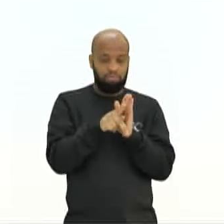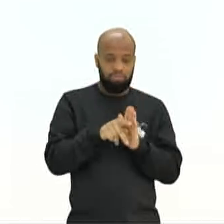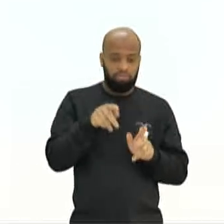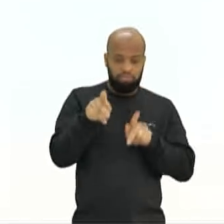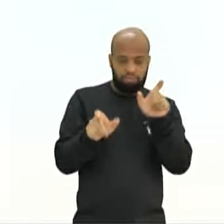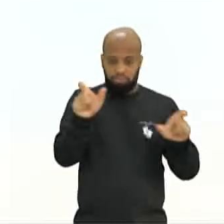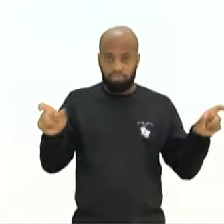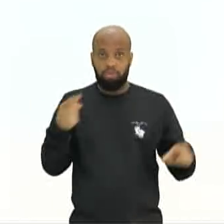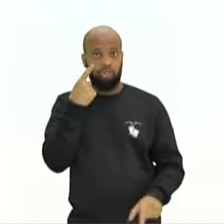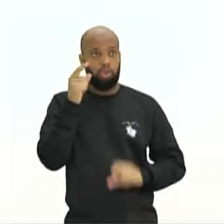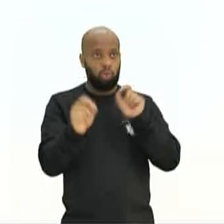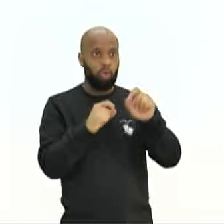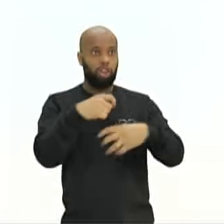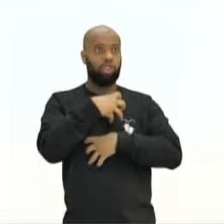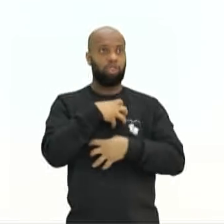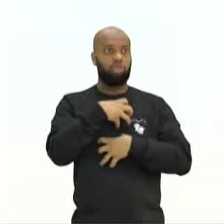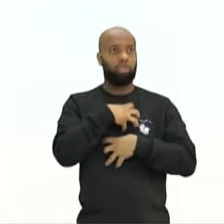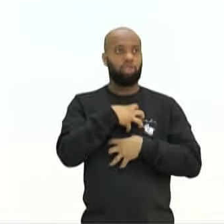uma atitude